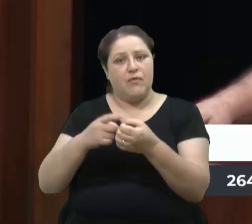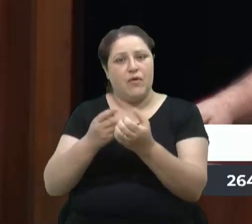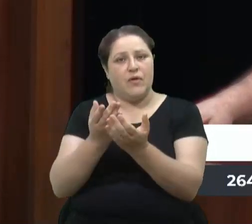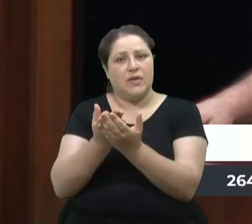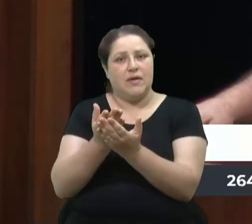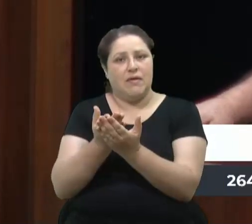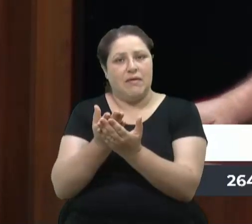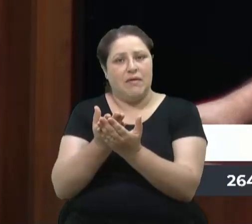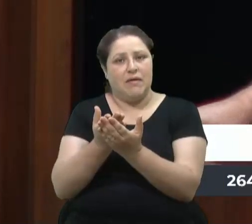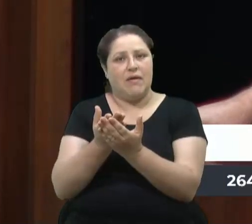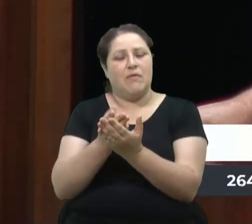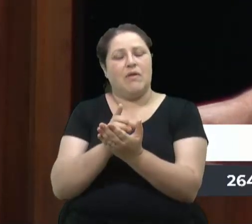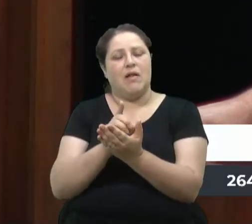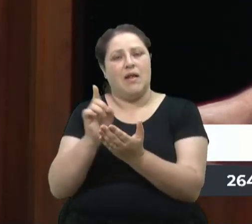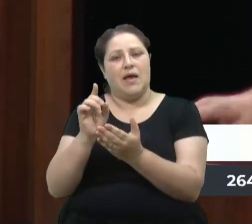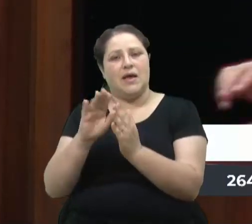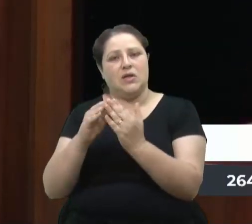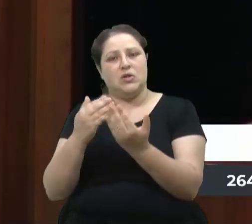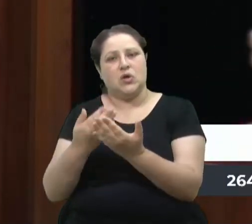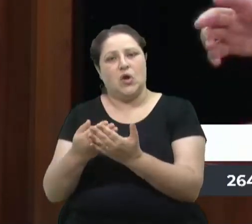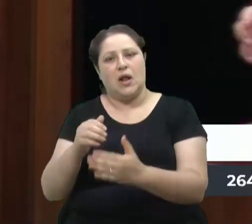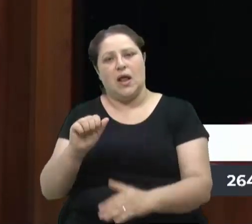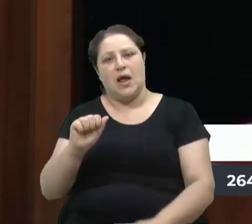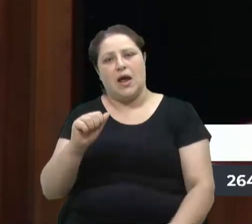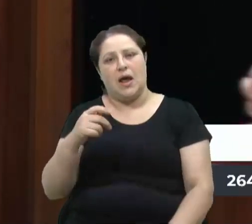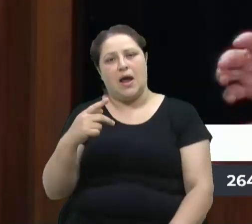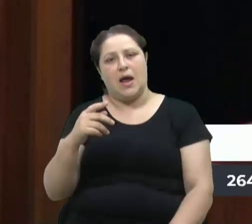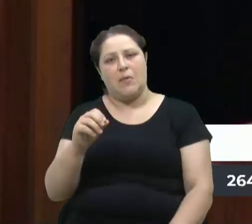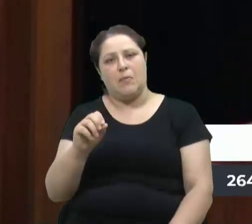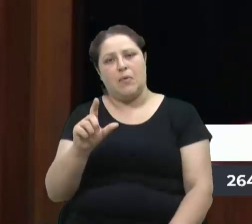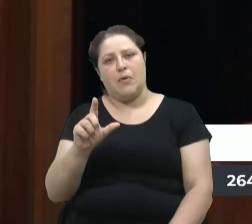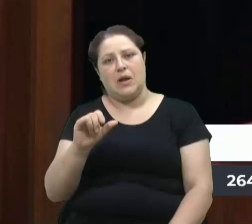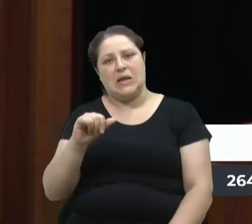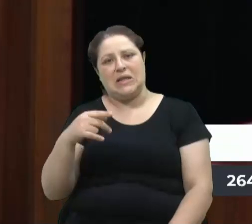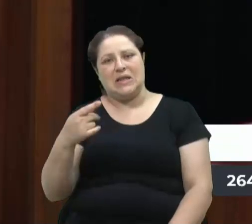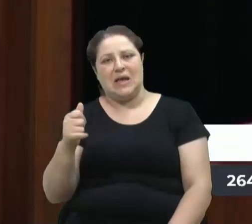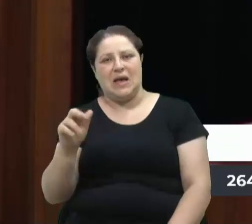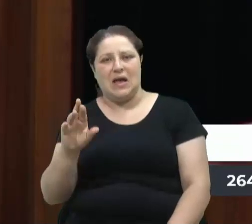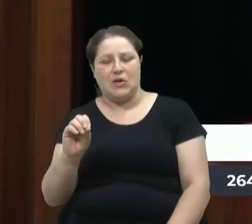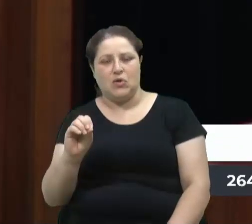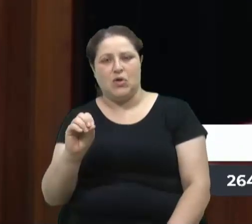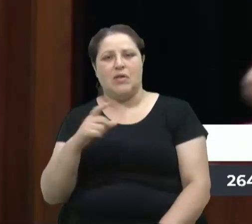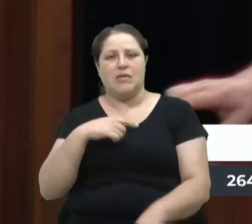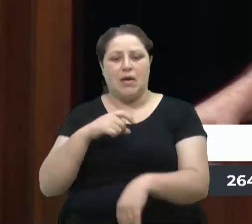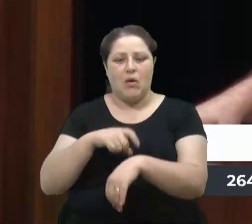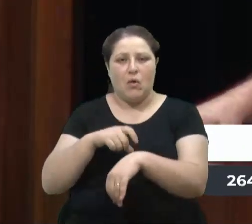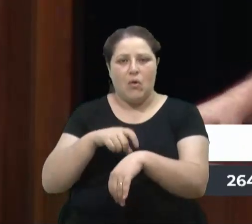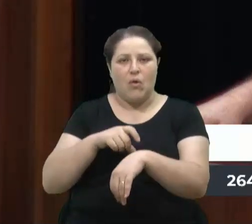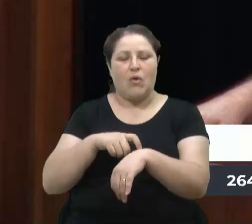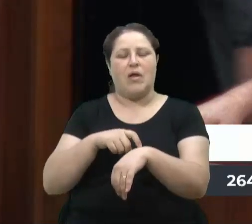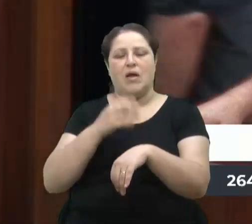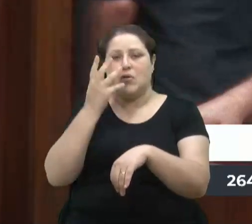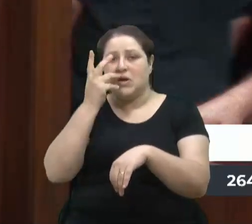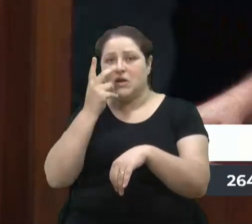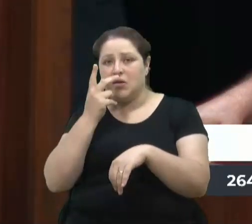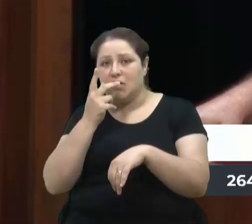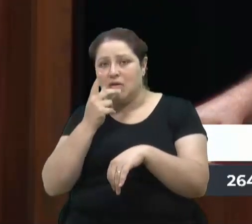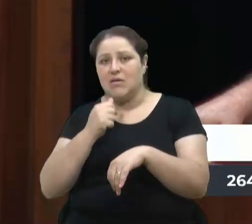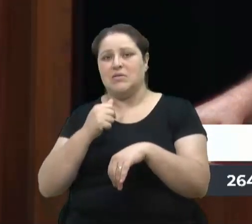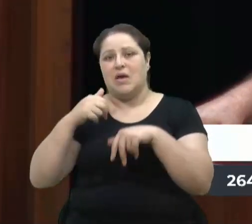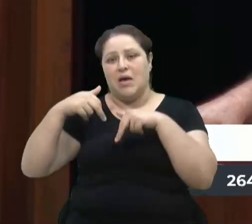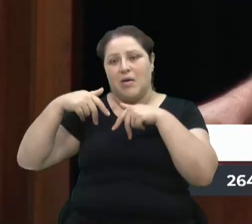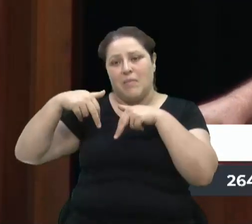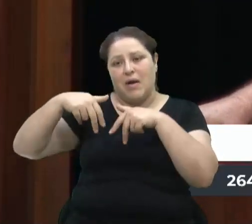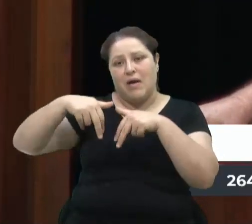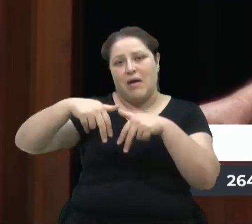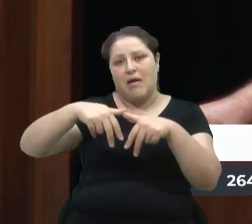no Apolinário. Esse horário, um pouquinho antes, um pouquinho depois, muita gurizada vão a pé por ali. Muitos estudantes vão